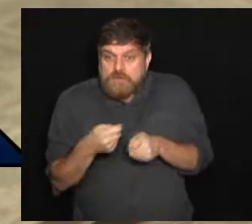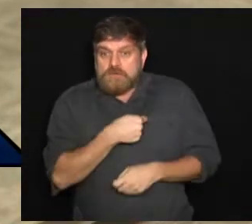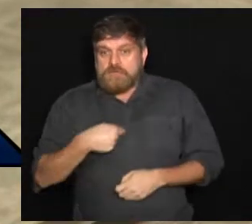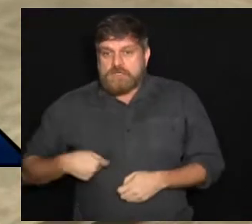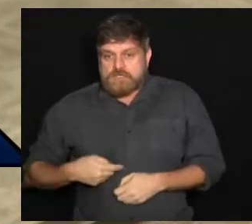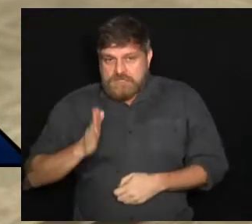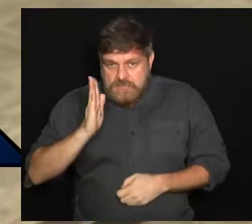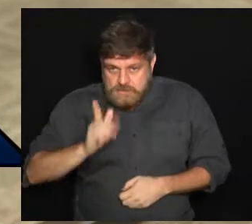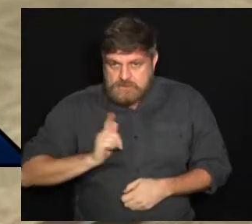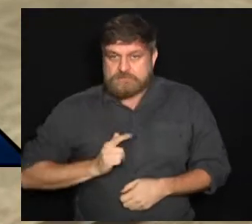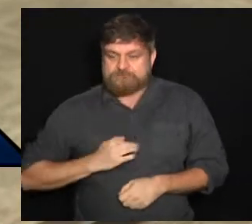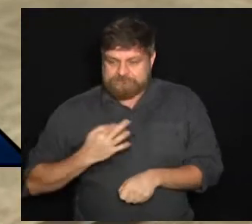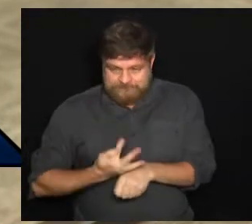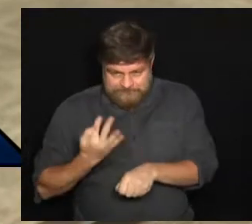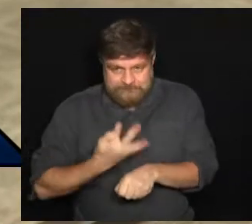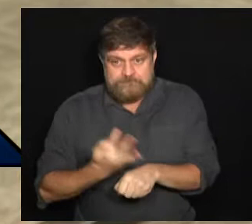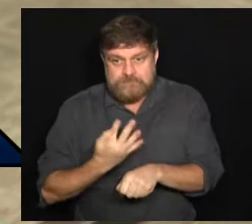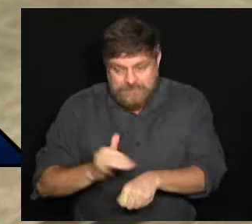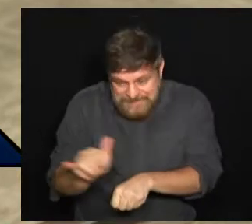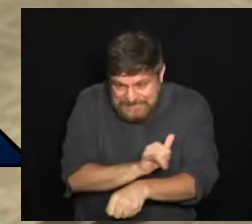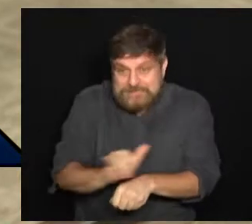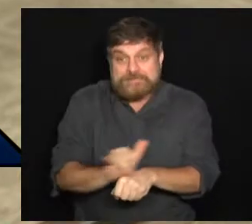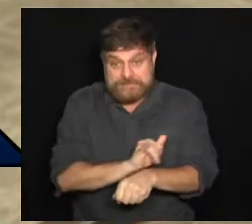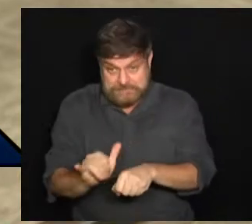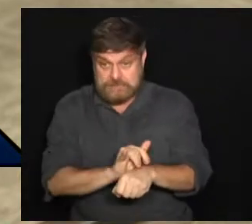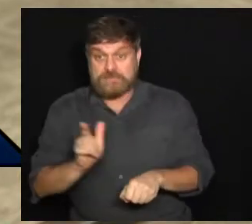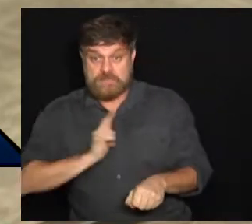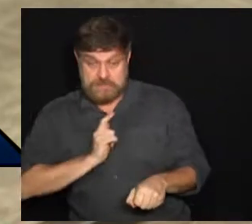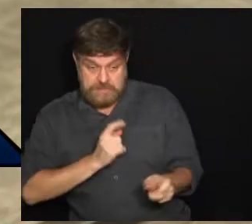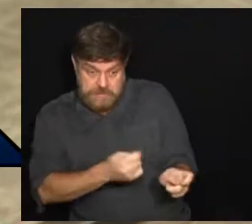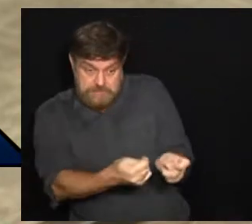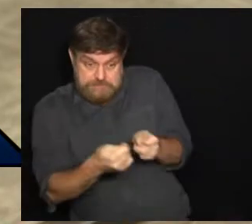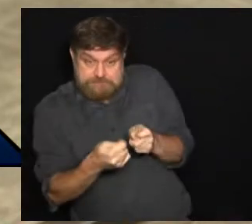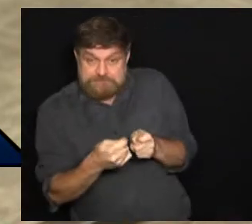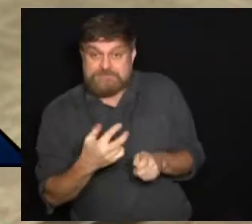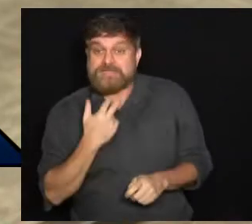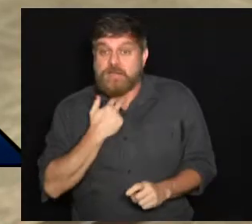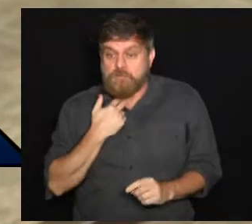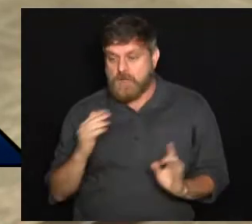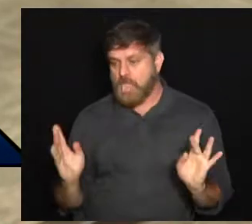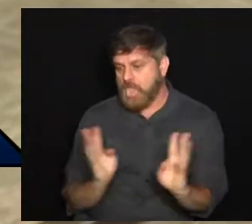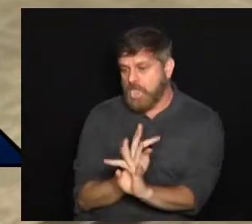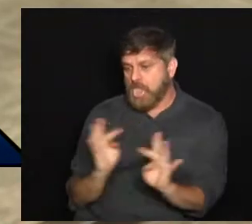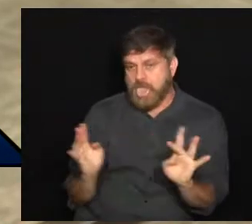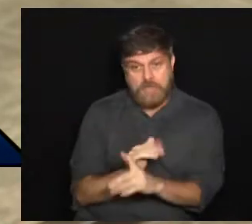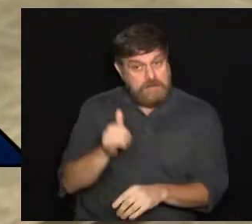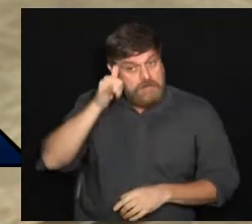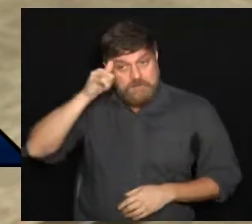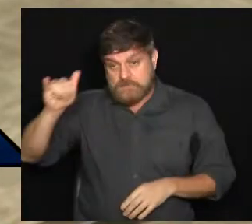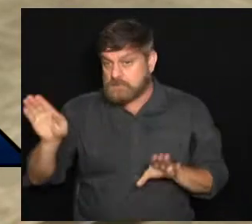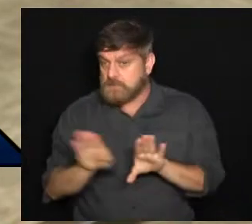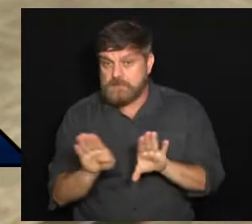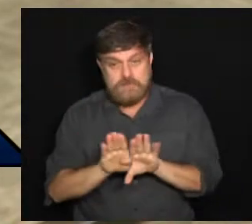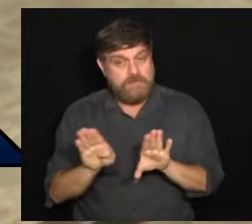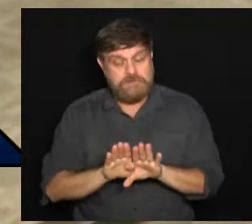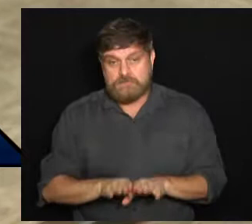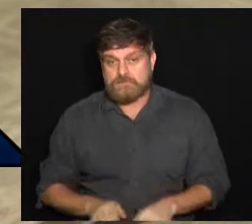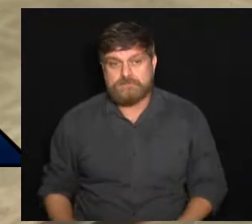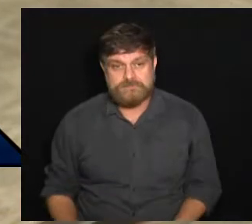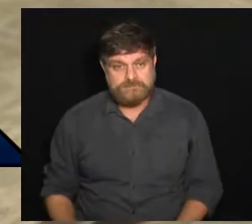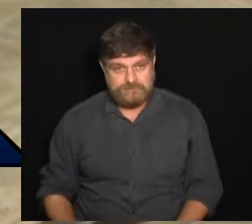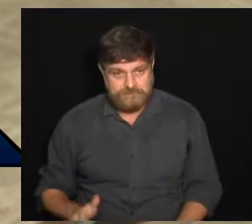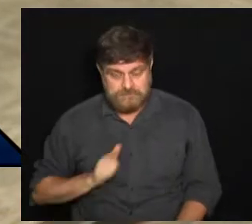claro, ela mantém ainda medidas muito violentas de restrição de circulação de pessoas, restrição de circulação